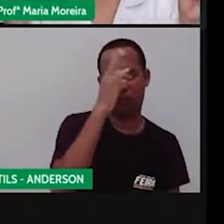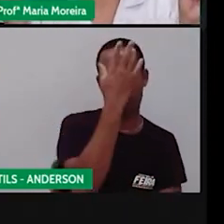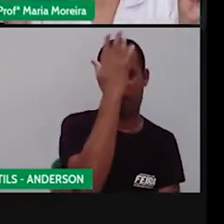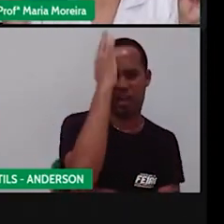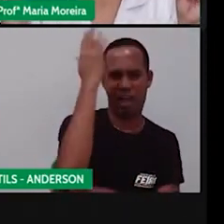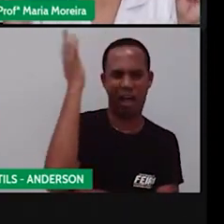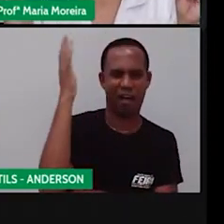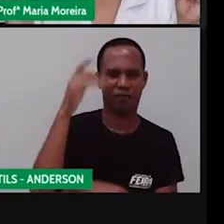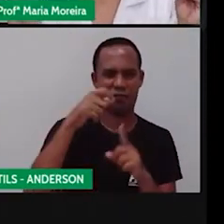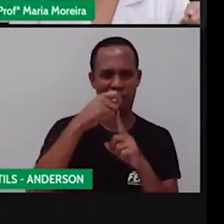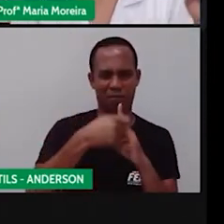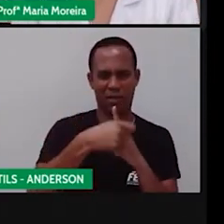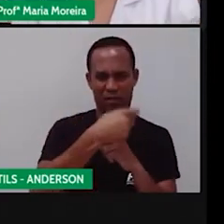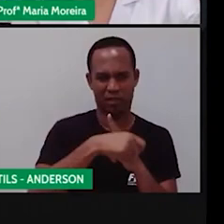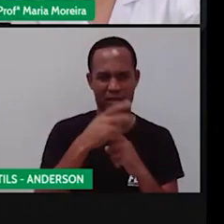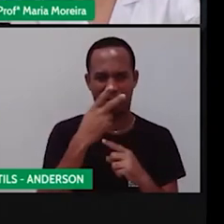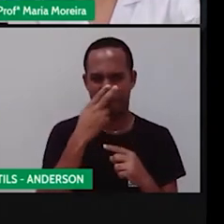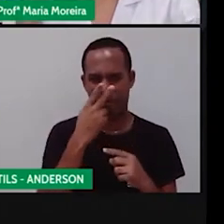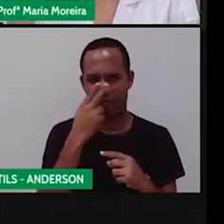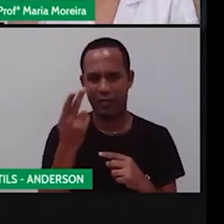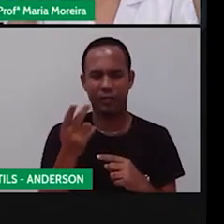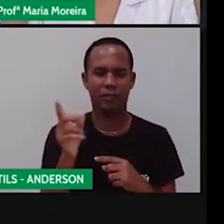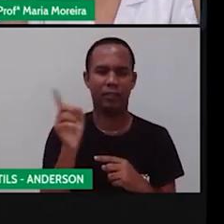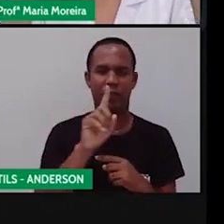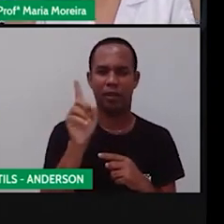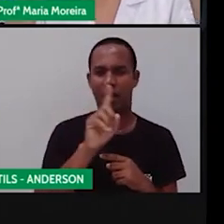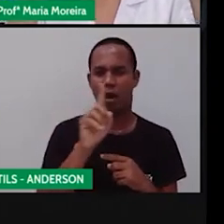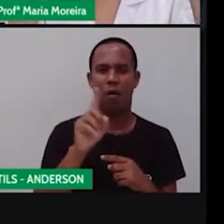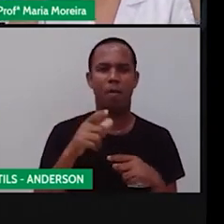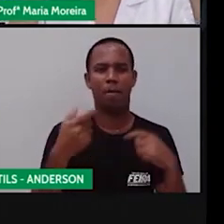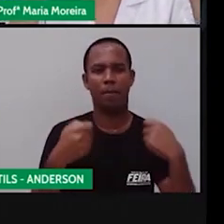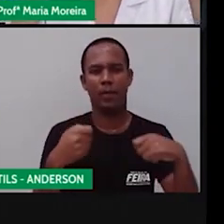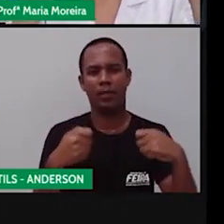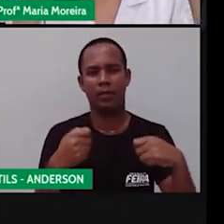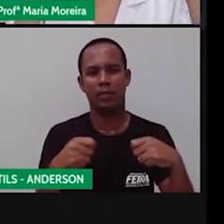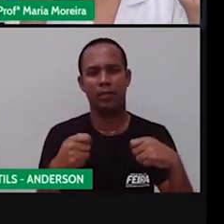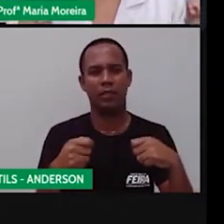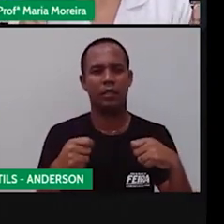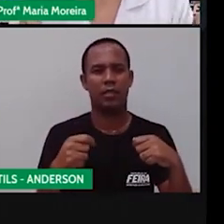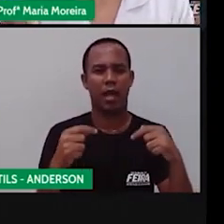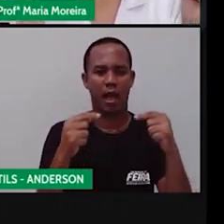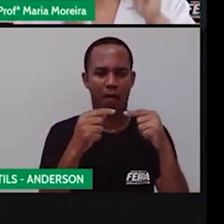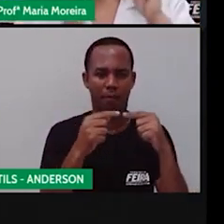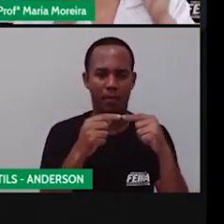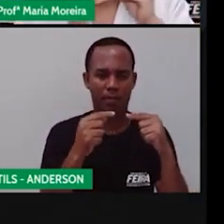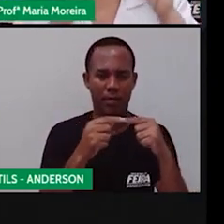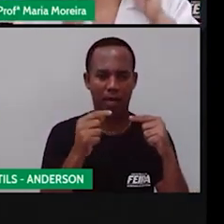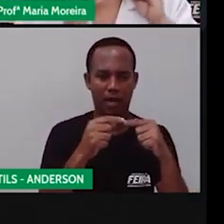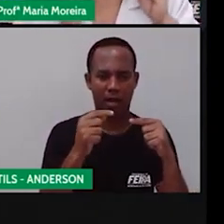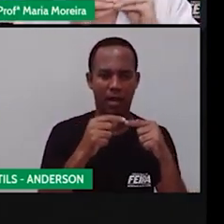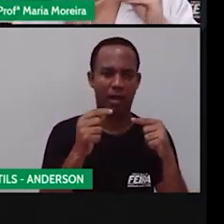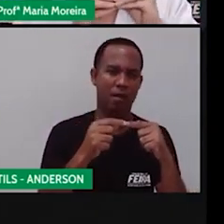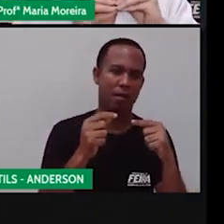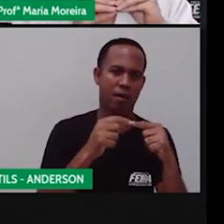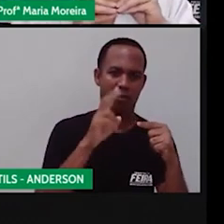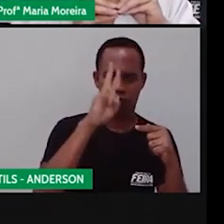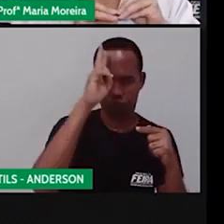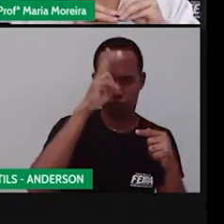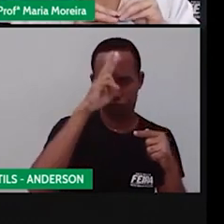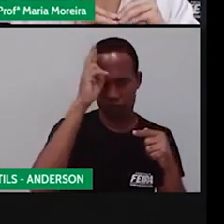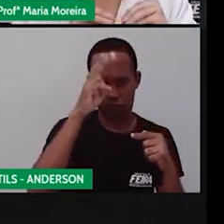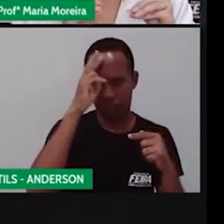coisas nem parecidas. O meu título tem que ter a ver, o quê? Com a história tem que ter uma ligação do título com